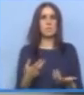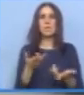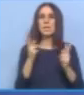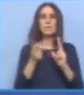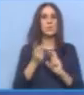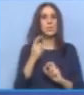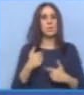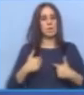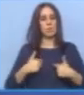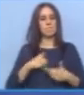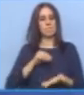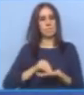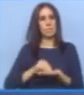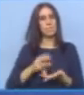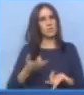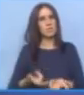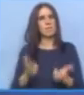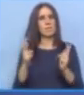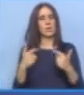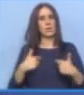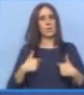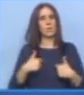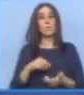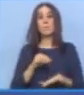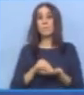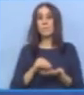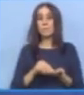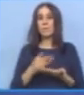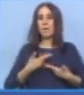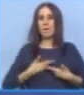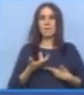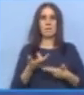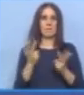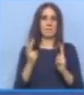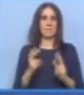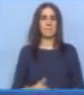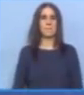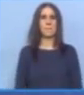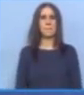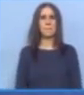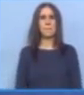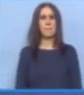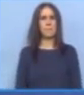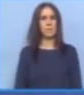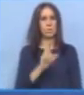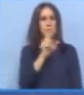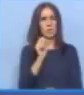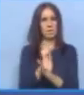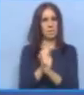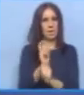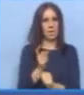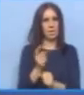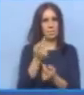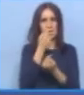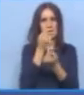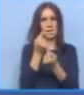livre. Eu sou pobre, mas livre. Eu sou pobre para ser livre. Até que ponto este também é o trabalho do missionário, de denunciar